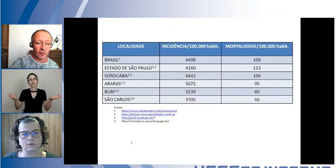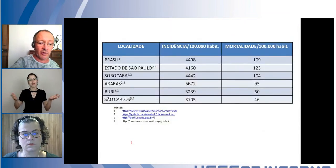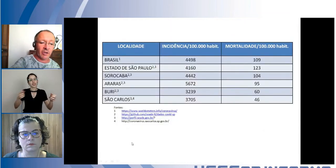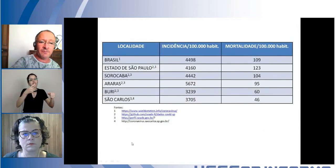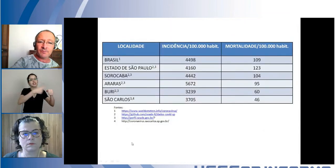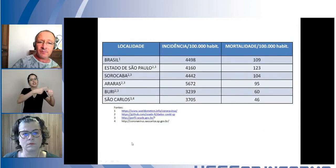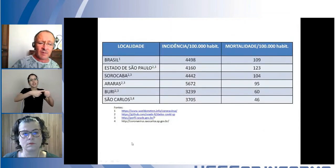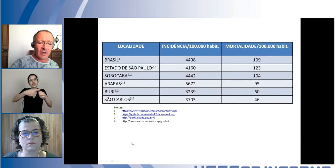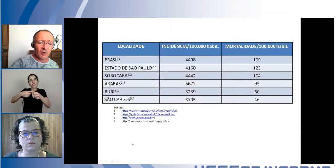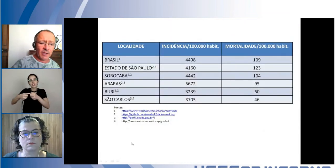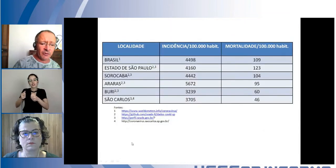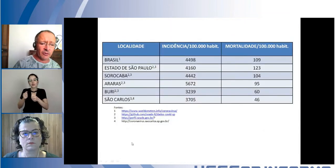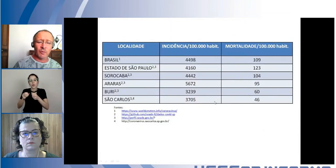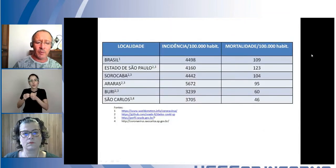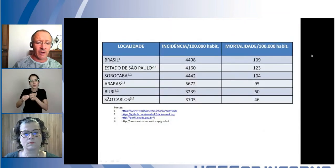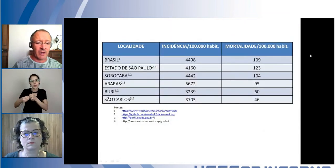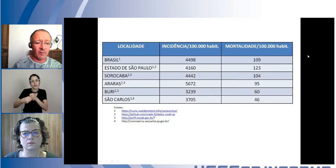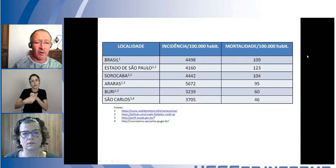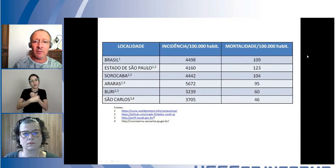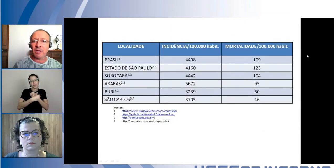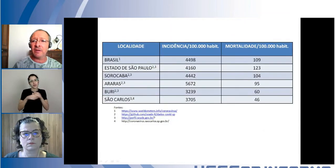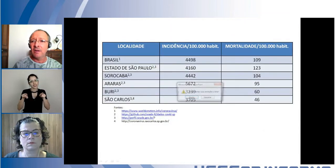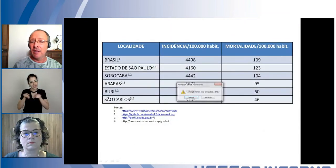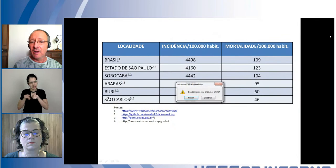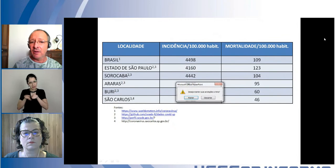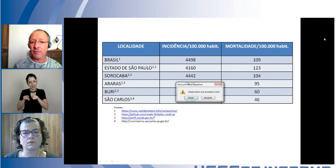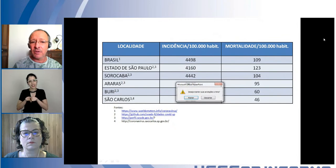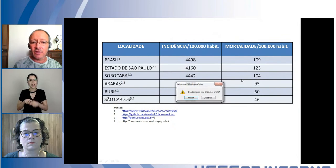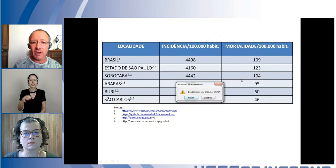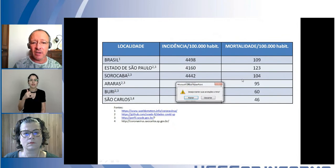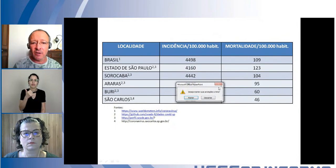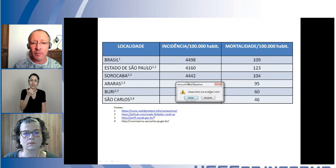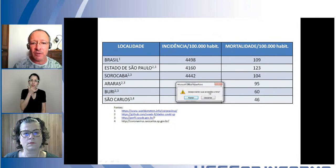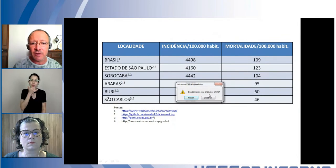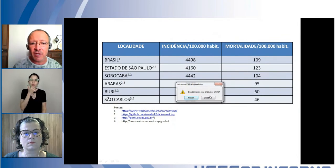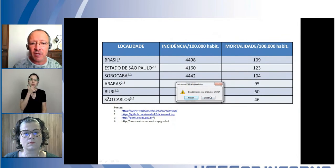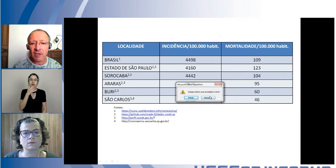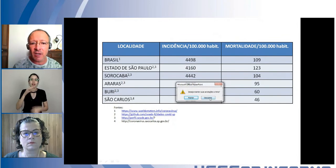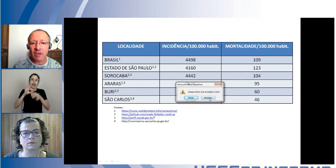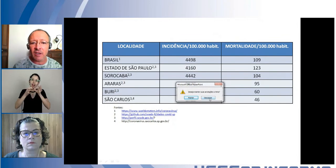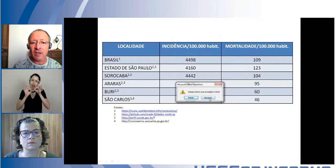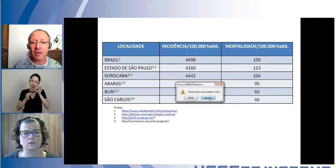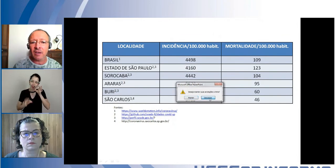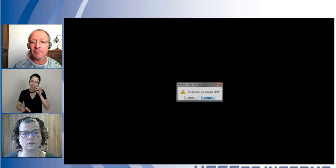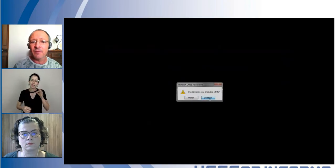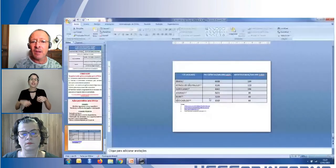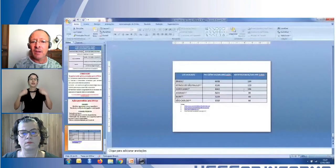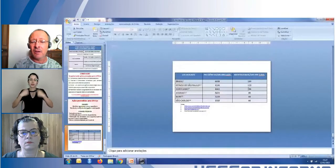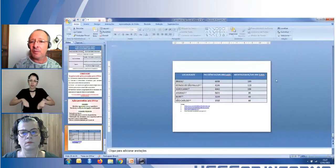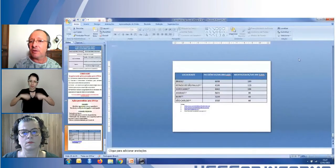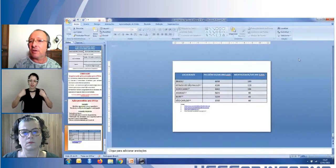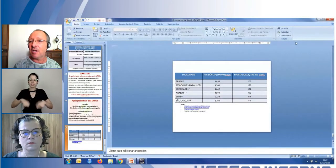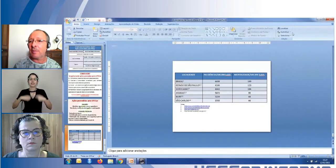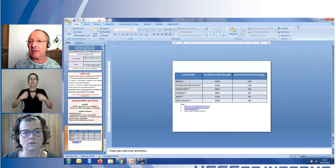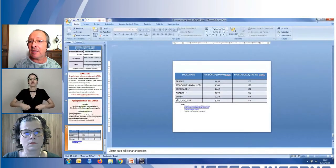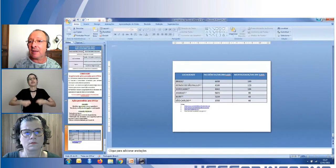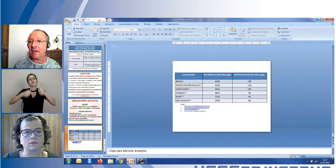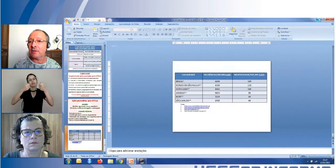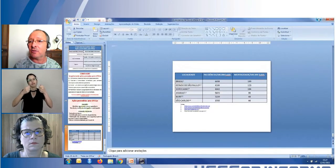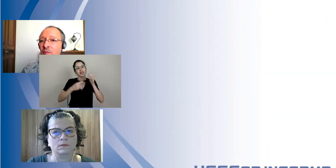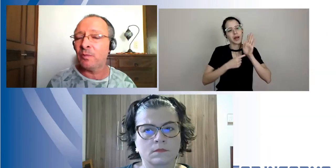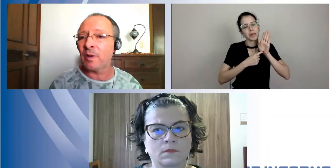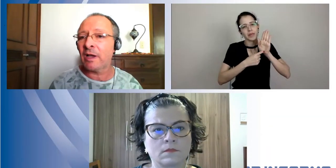nosso entorno. Então, eu peço desculpa pela demora, mas eu precisei, eu precisei, eu precisei